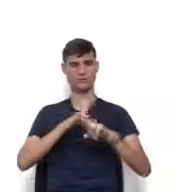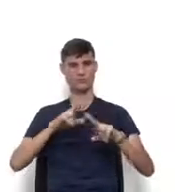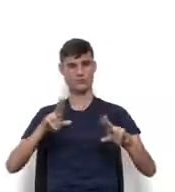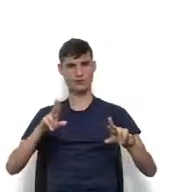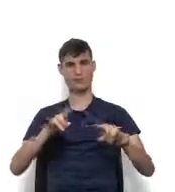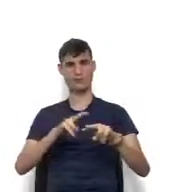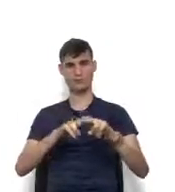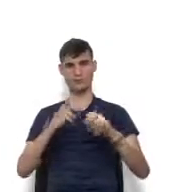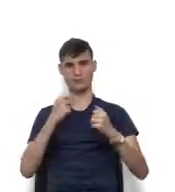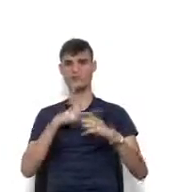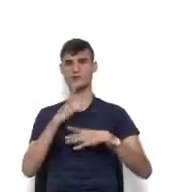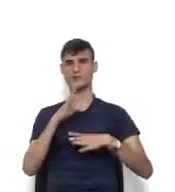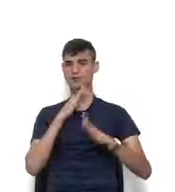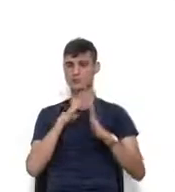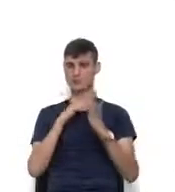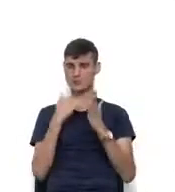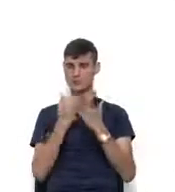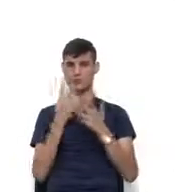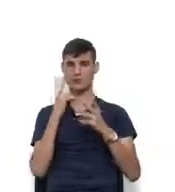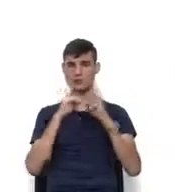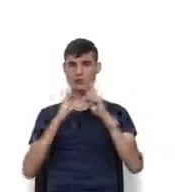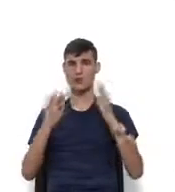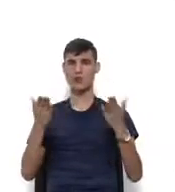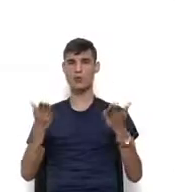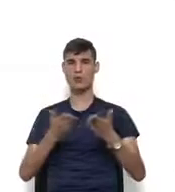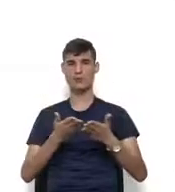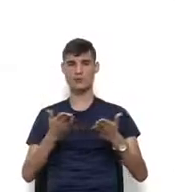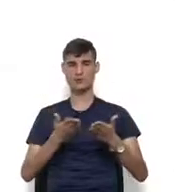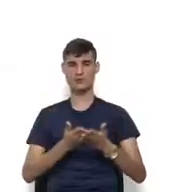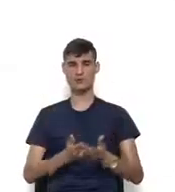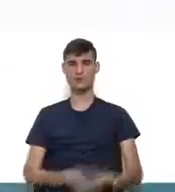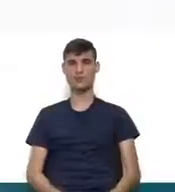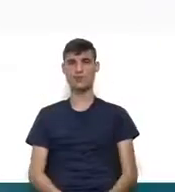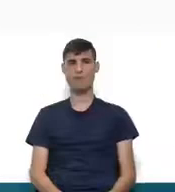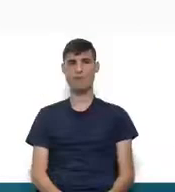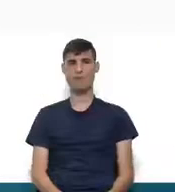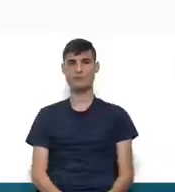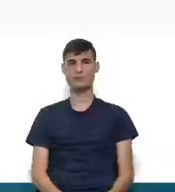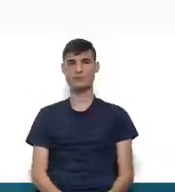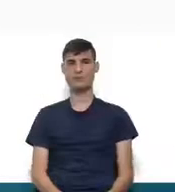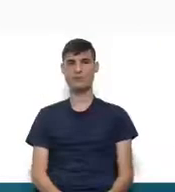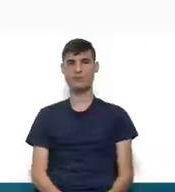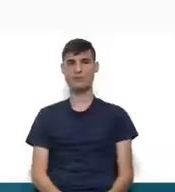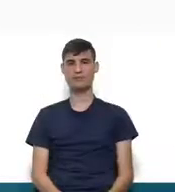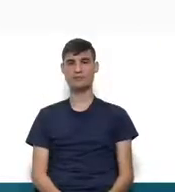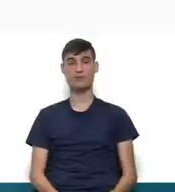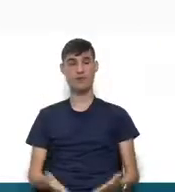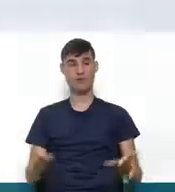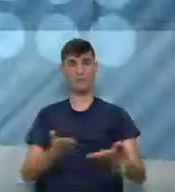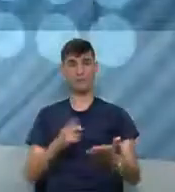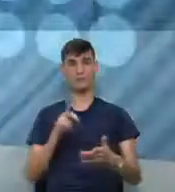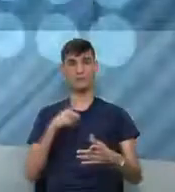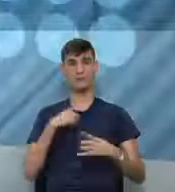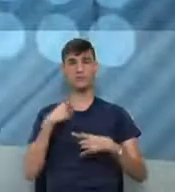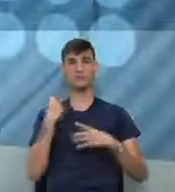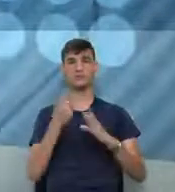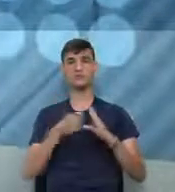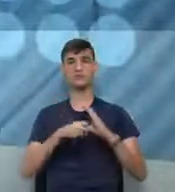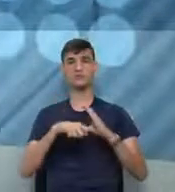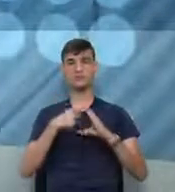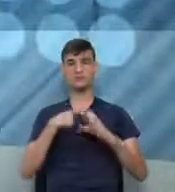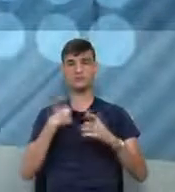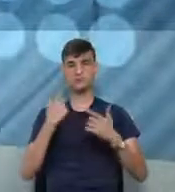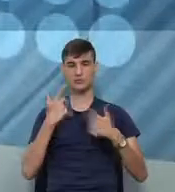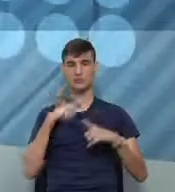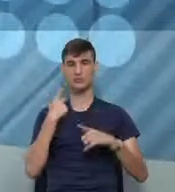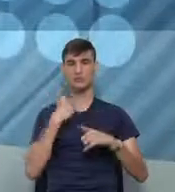diferenciais. Então, tudo isso será visto aí na nossa aula de hoje. E agora eu chamo então a nossa cápsula